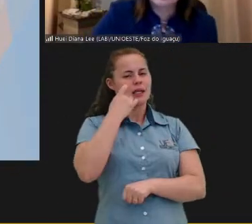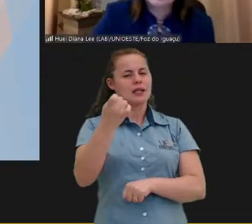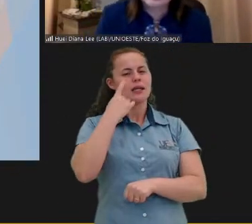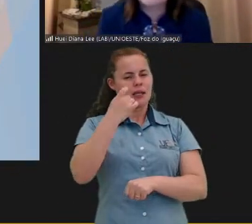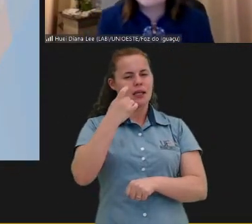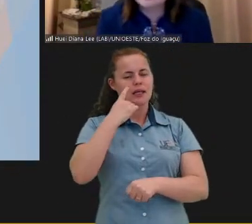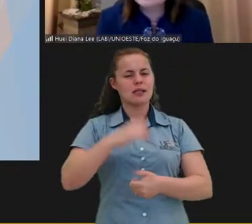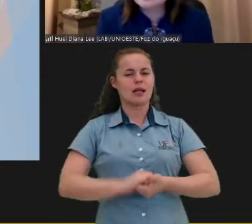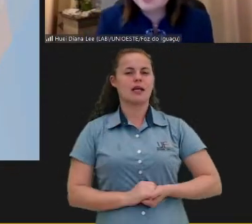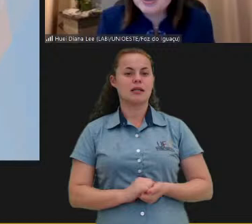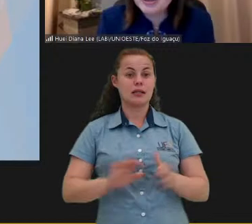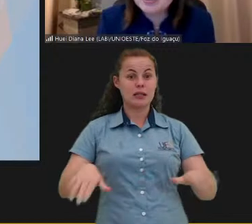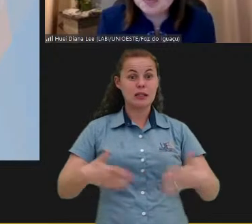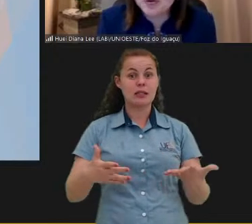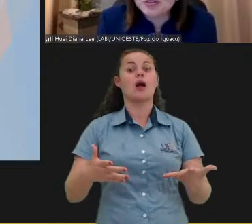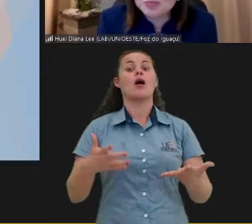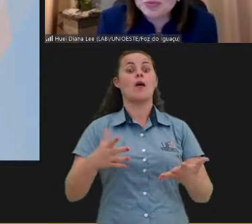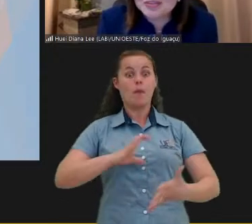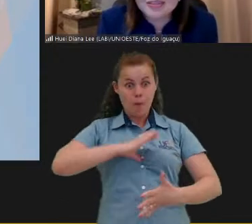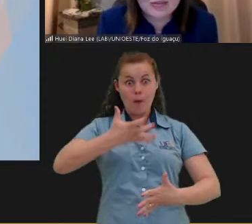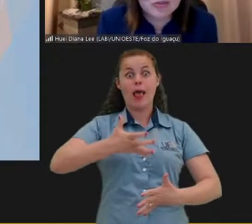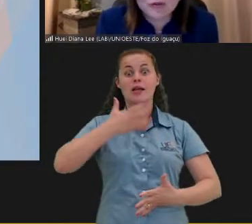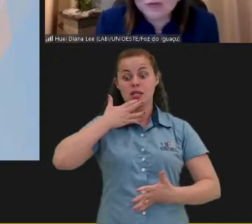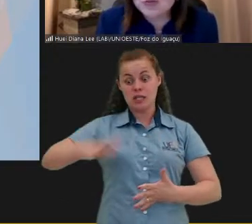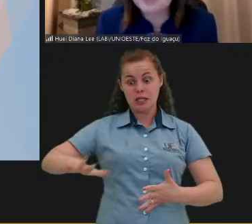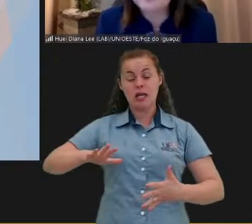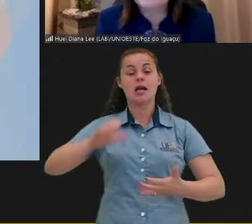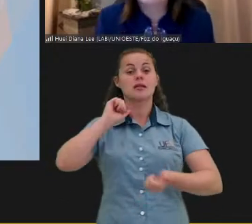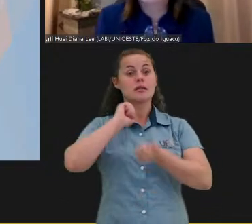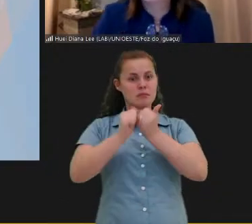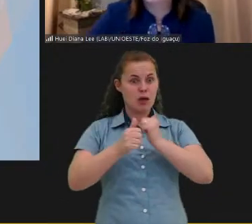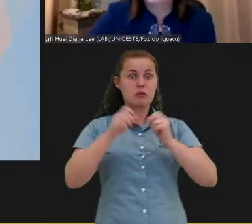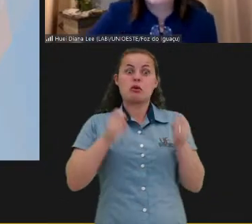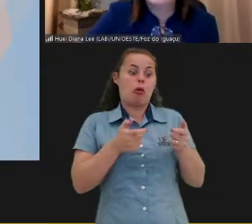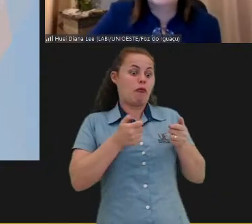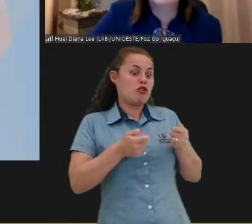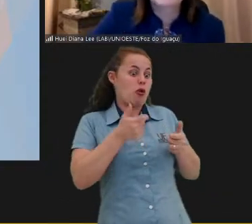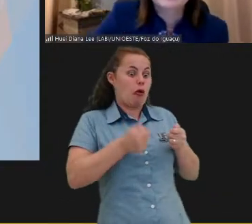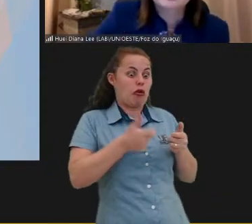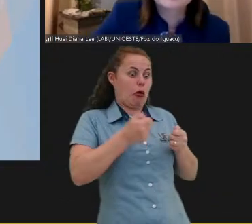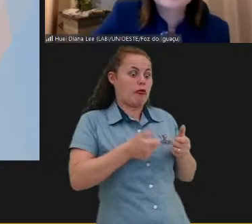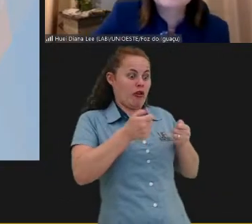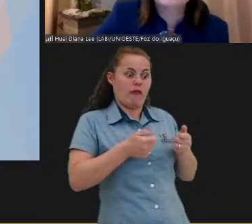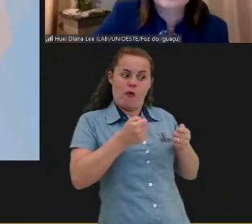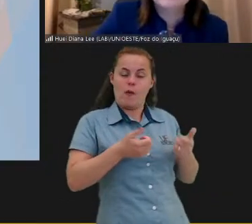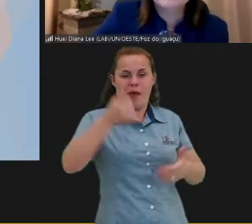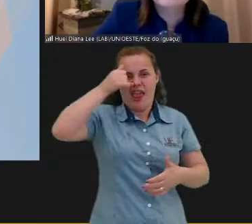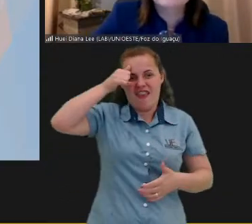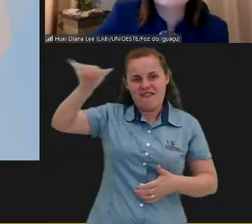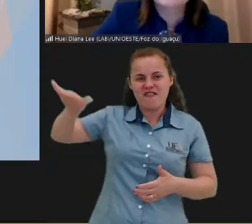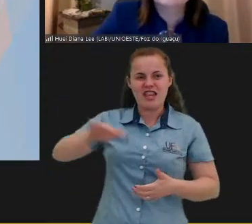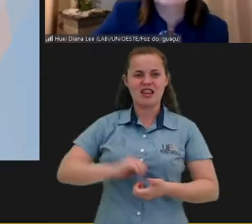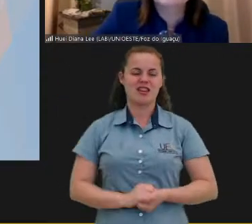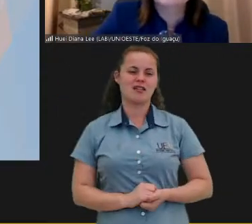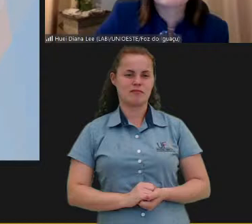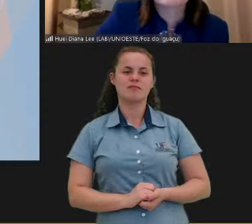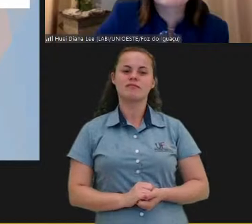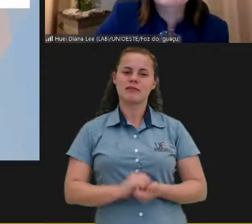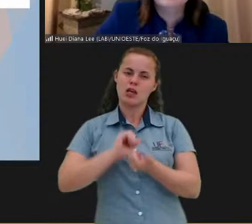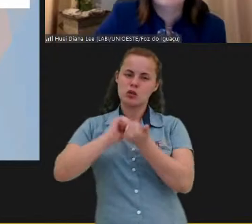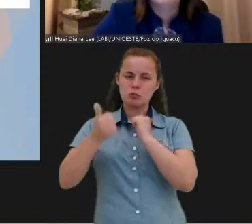usado para encorajar as crianças a praticarem esportes, porque senão é só videogame, não é verdade? Então, isso é uma questão bem interessante.